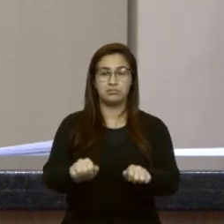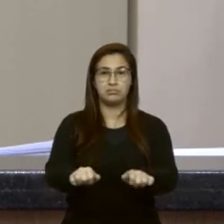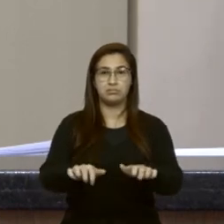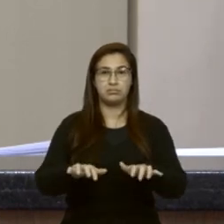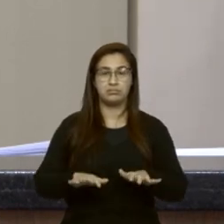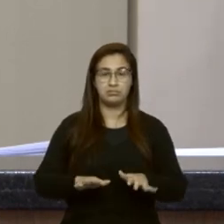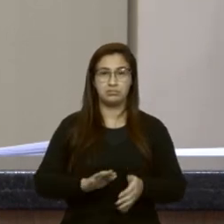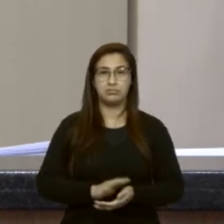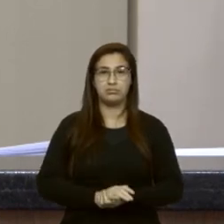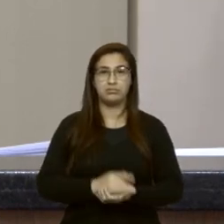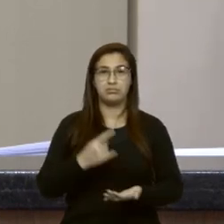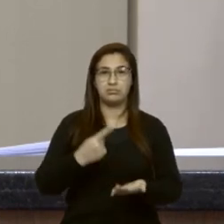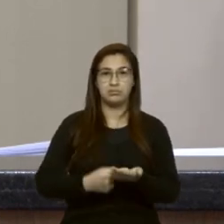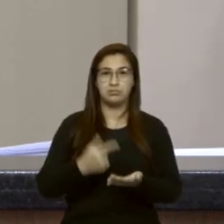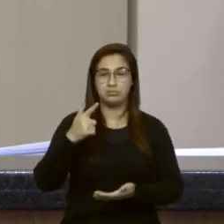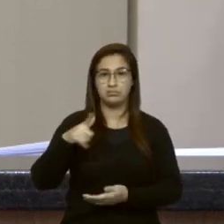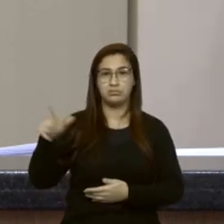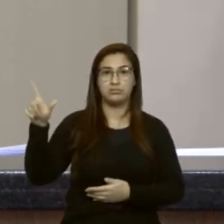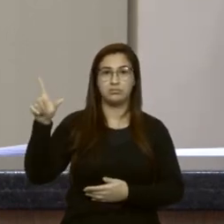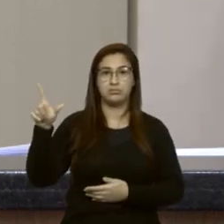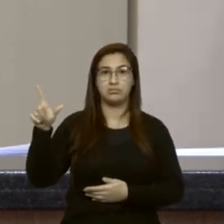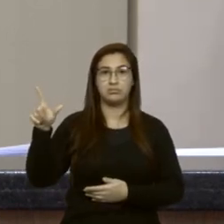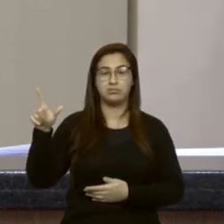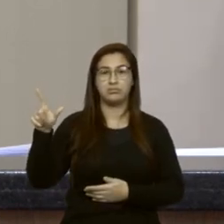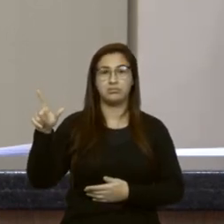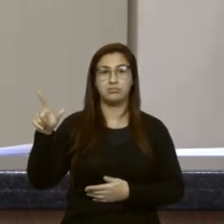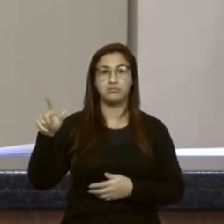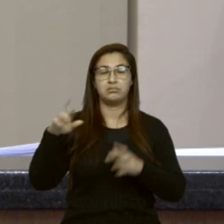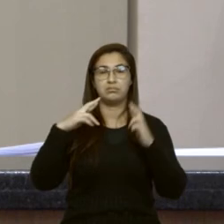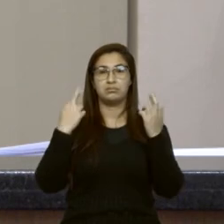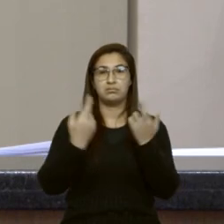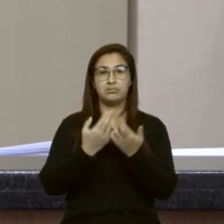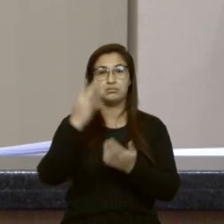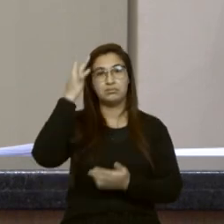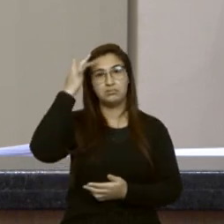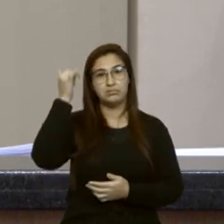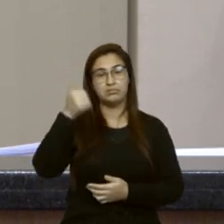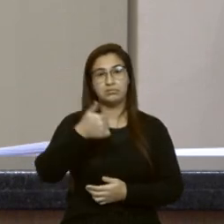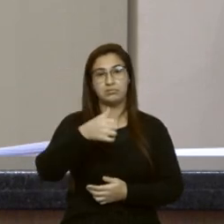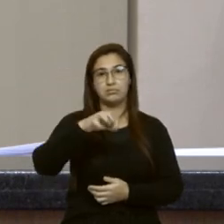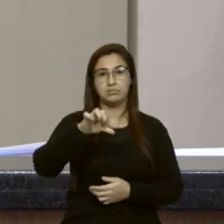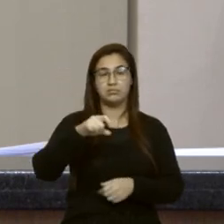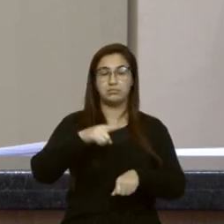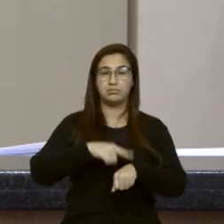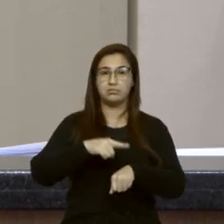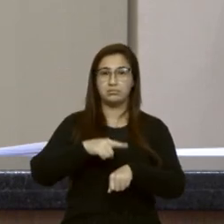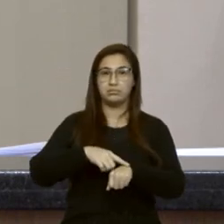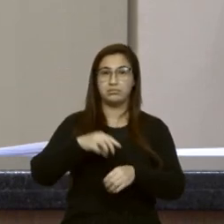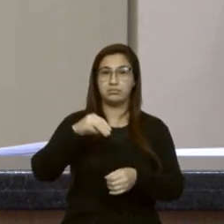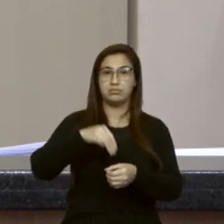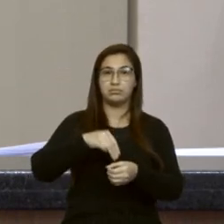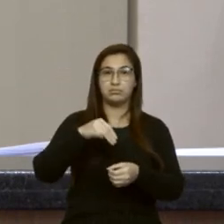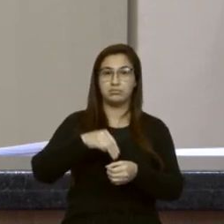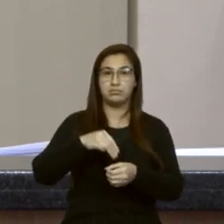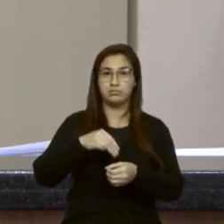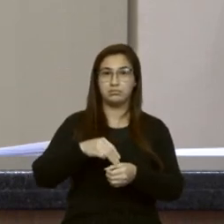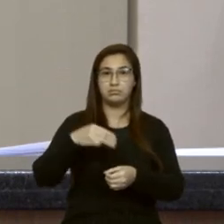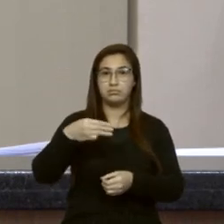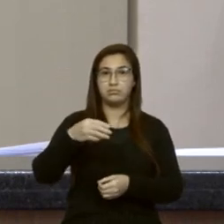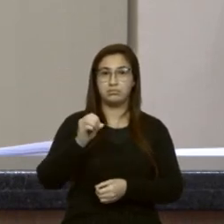sessão, convoca outra solene para amanhã às 19 horas, no município de